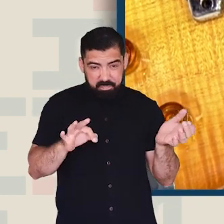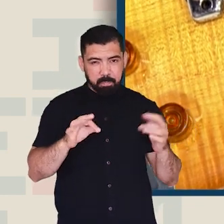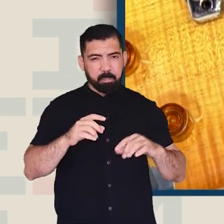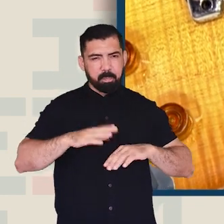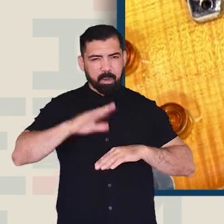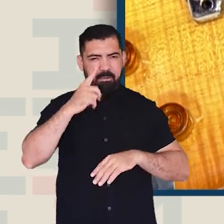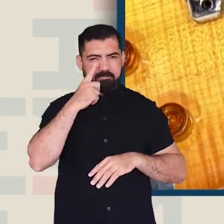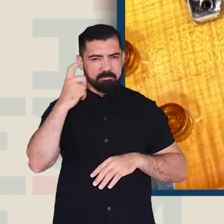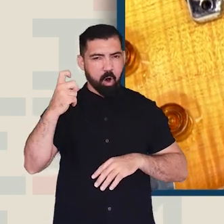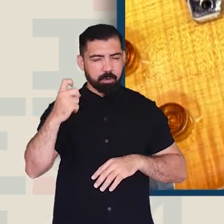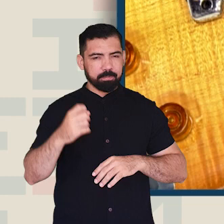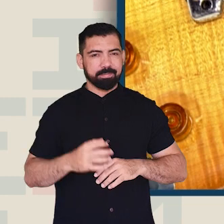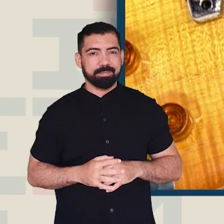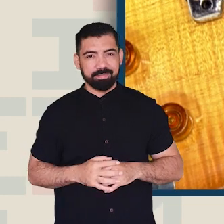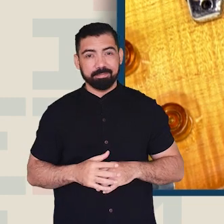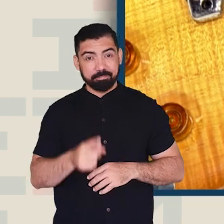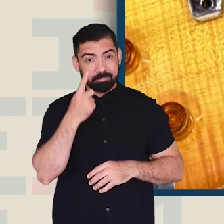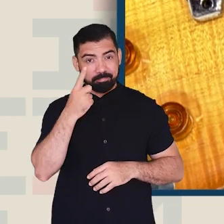Palheta.